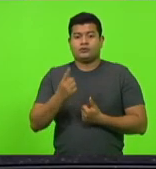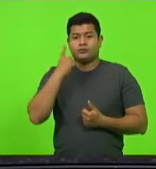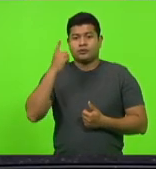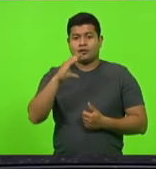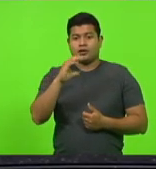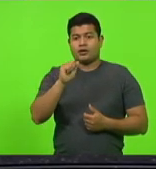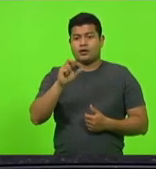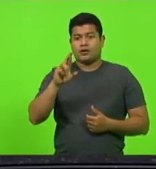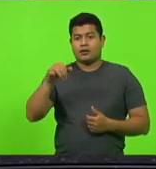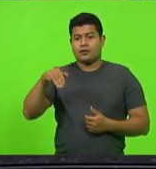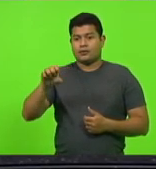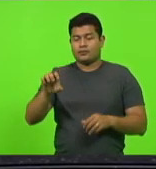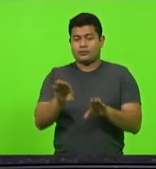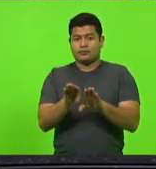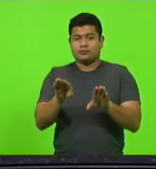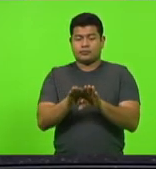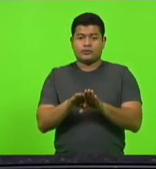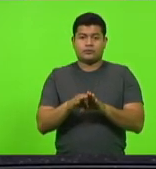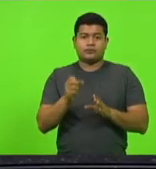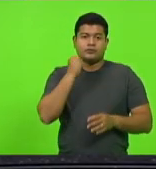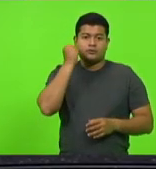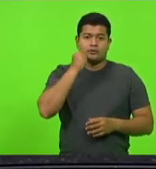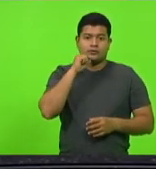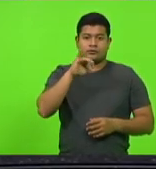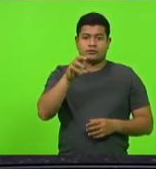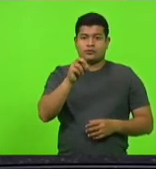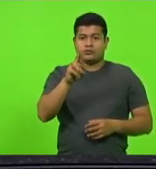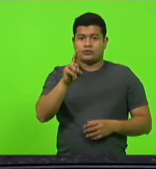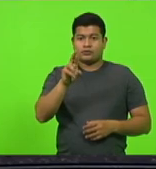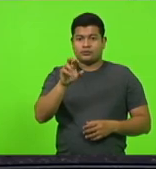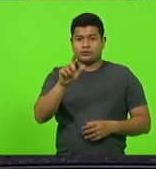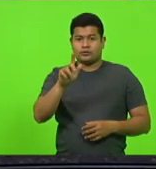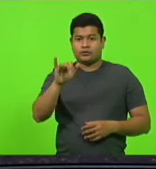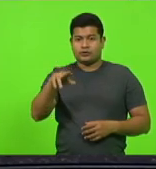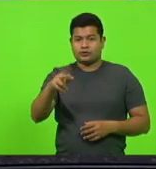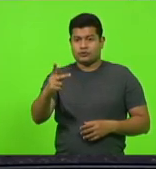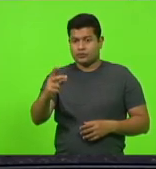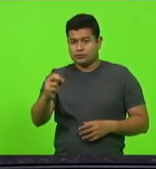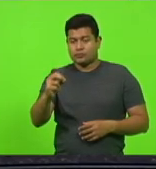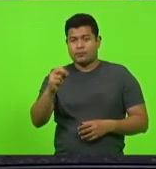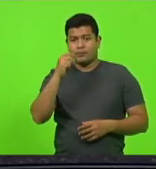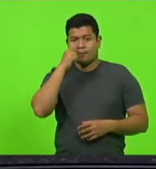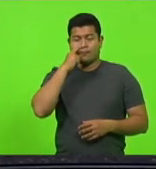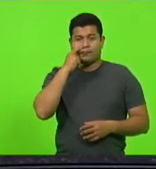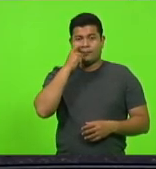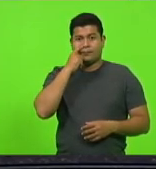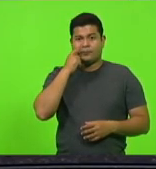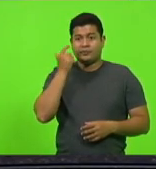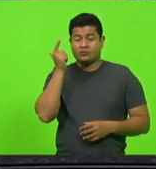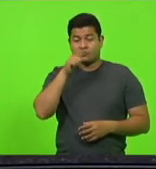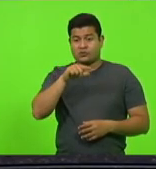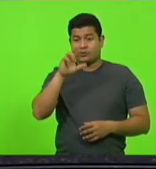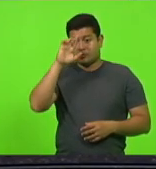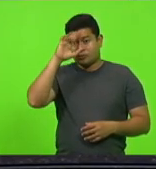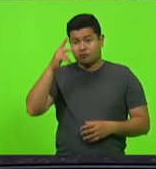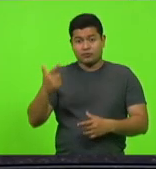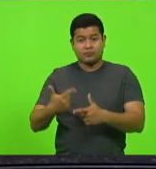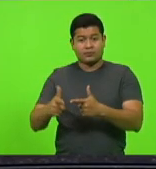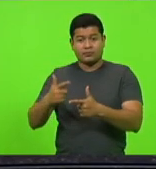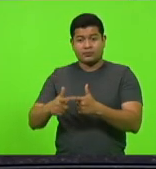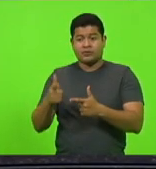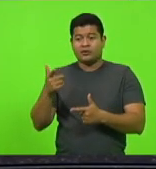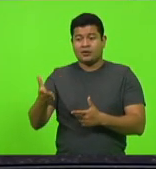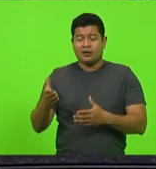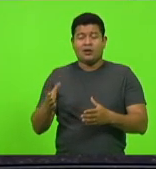senador Jorginho Melo, para fazer a captação desses recursos e assim a gente poder resolver uma questão que está bem complicada neste